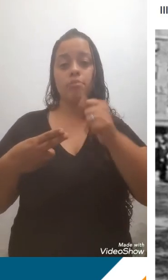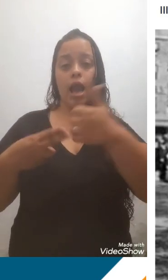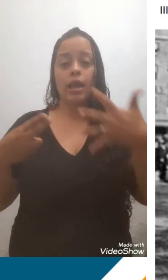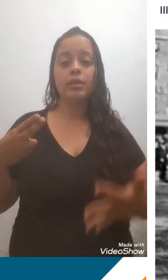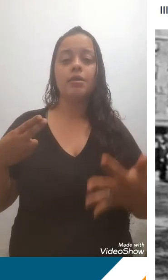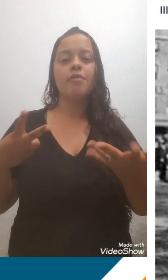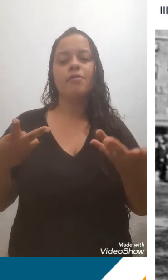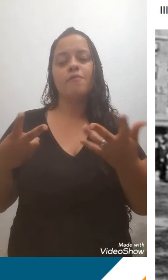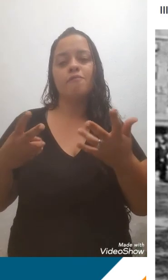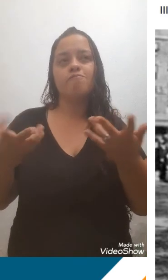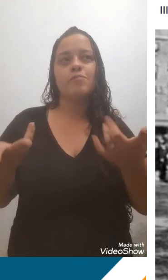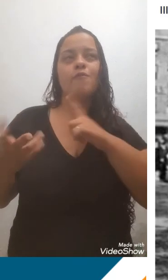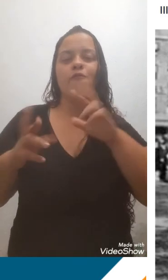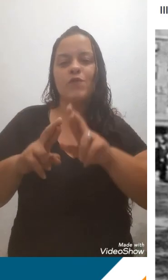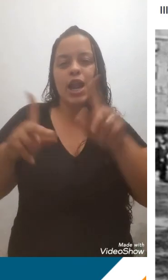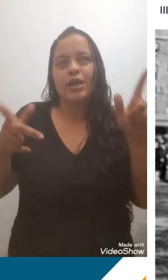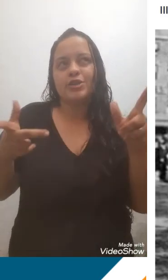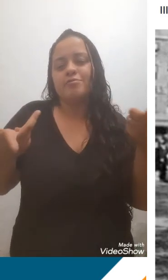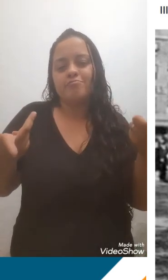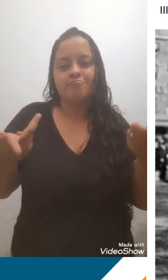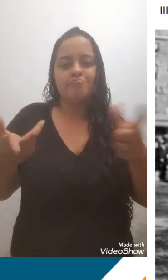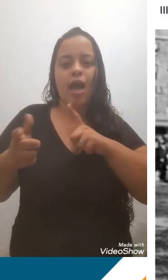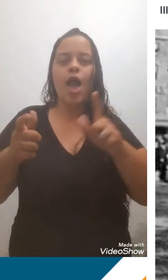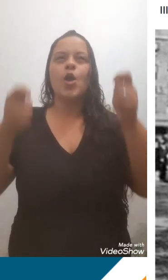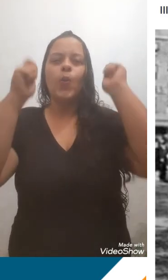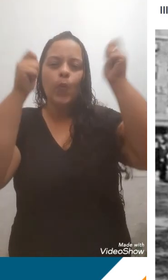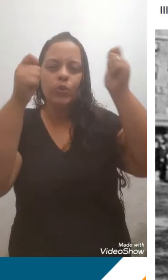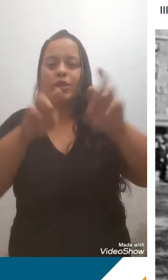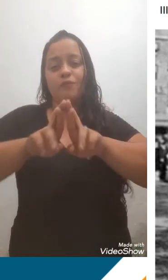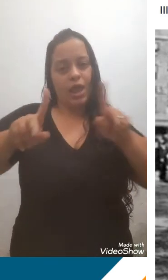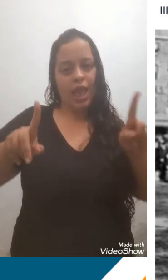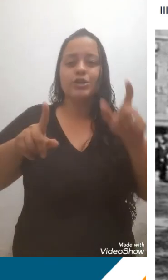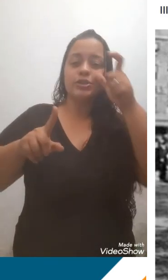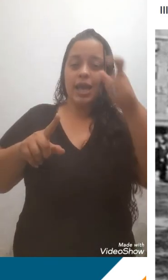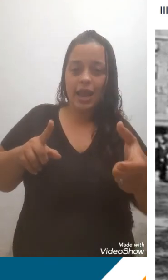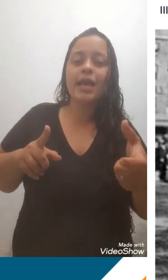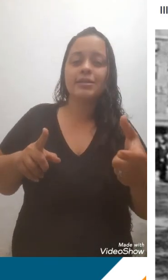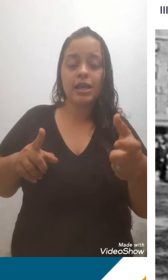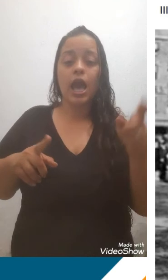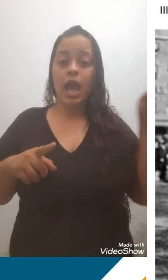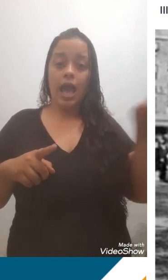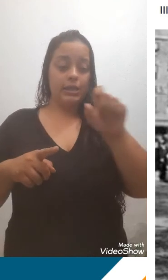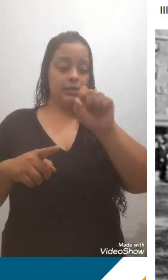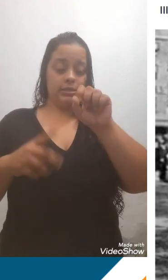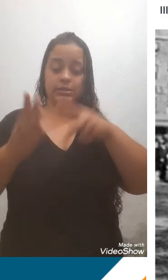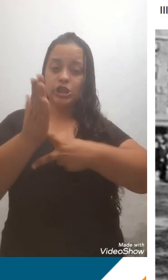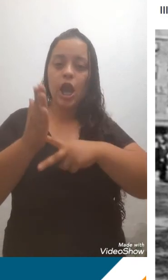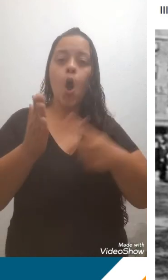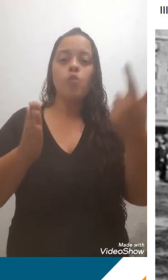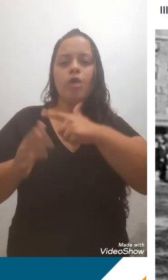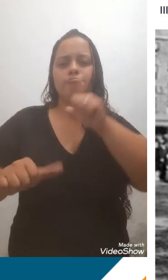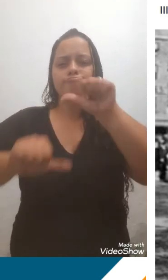por uma dispersão ainda um pouco grande nas lutas e nos interesses, os sindicatos conseguem